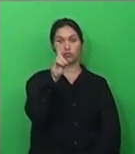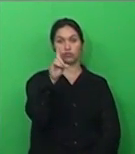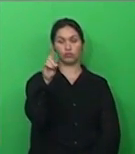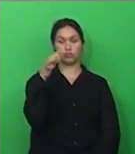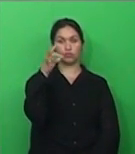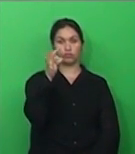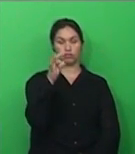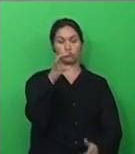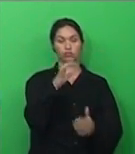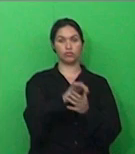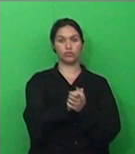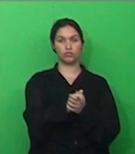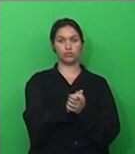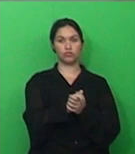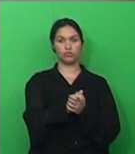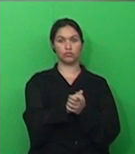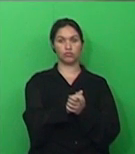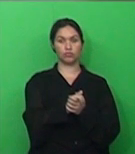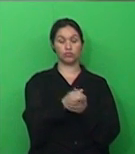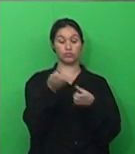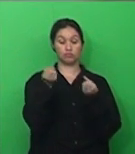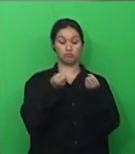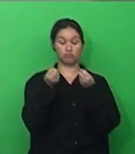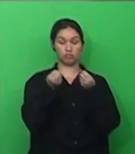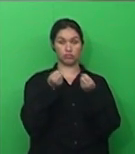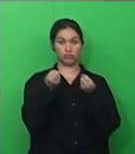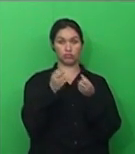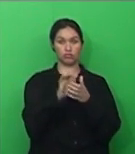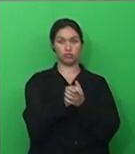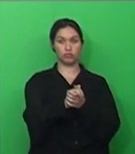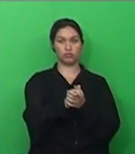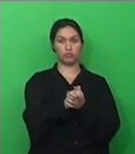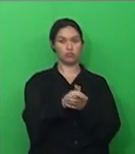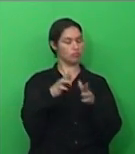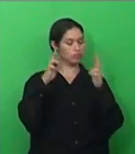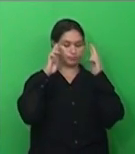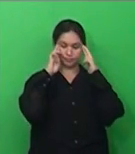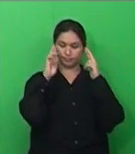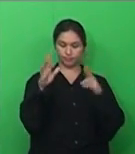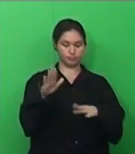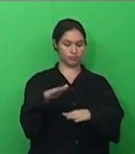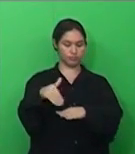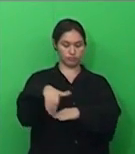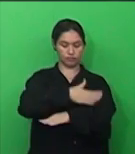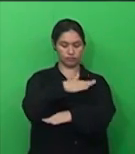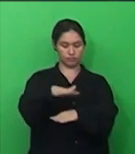Trânsito e Transporte, referente aos veículos que não respeitam as calçadas.